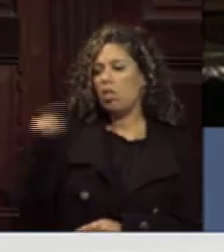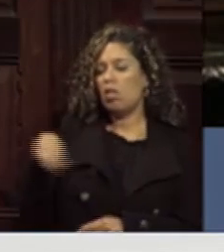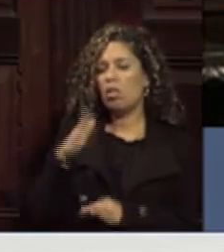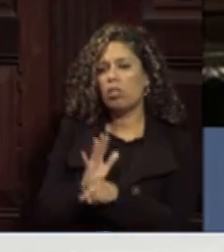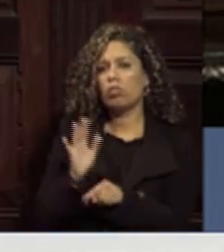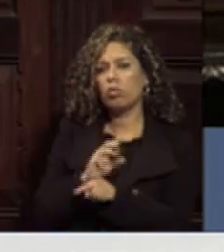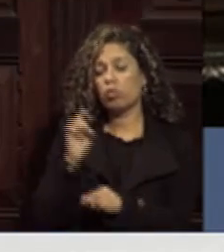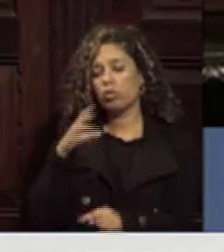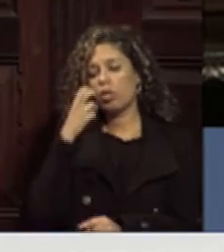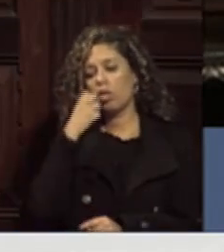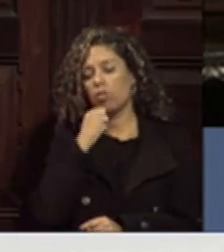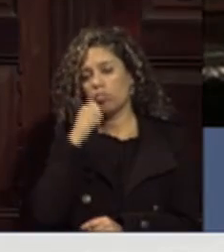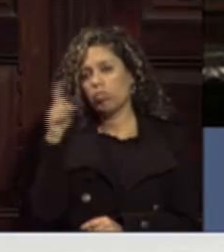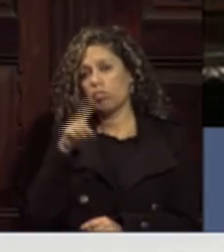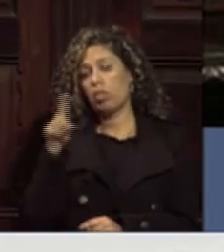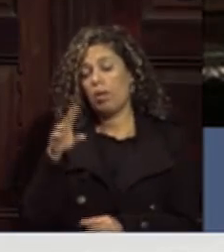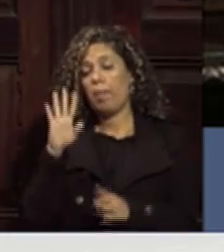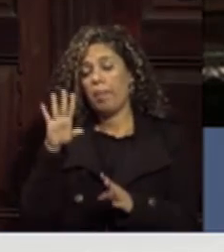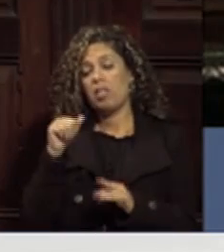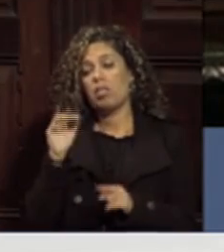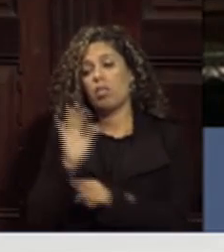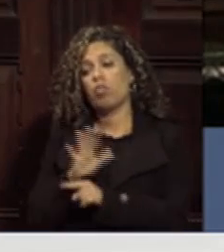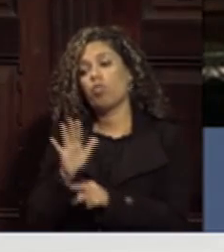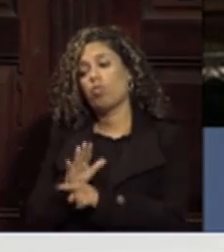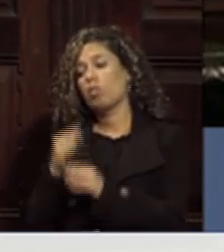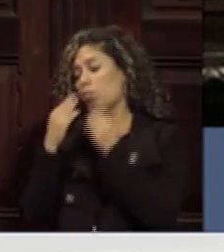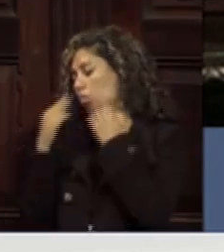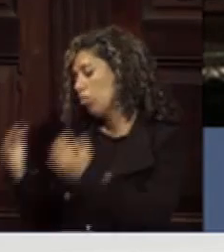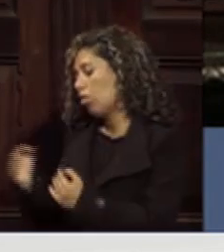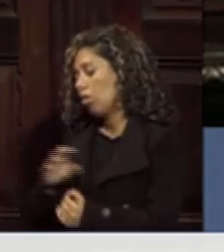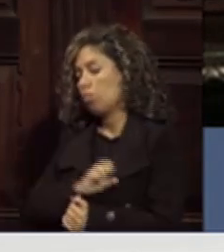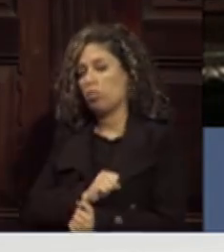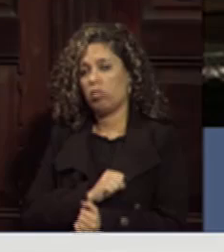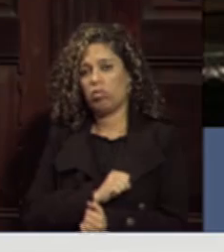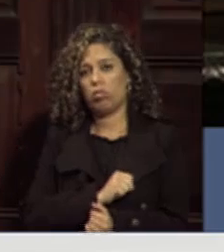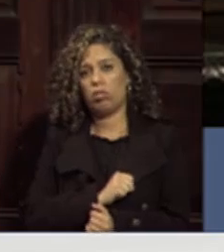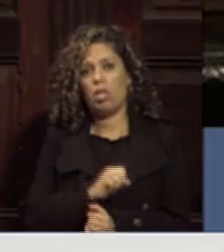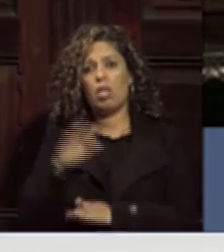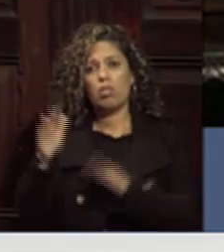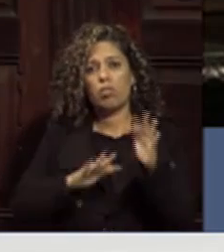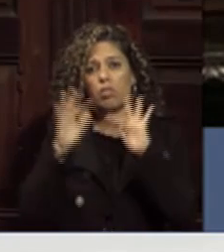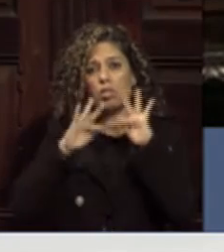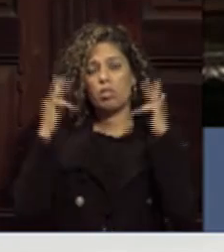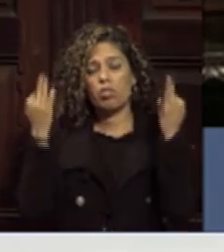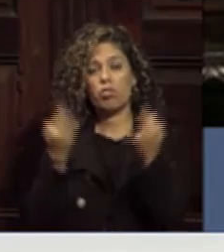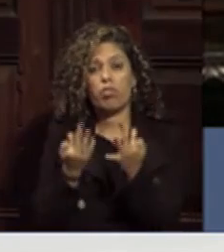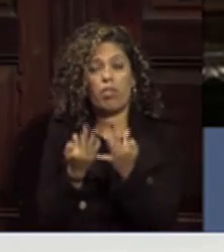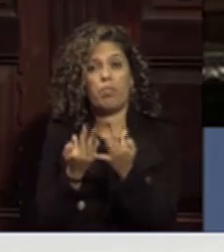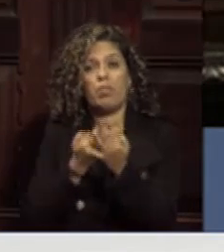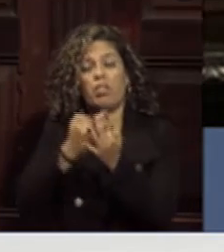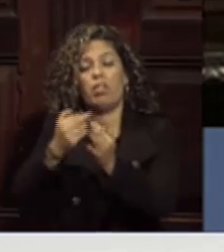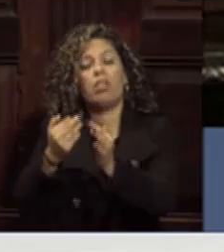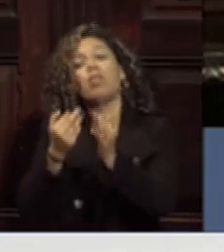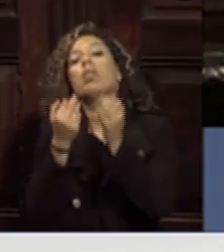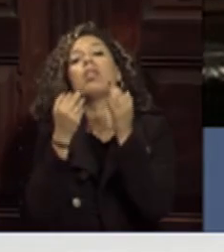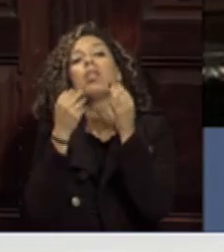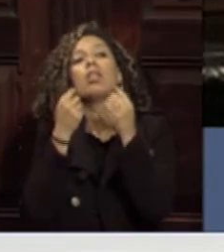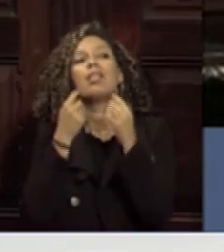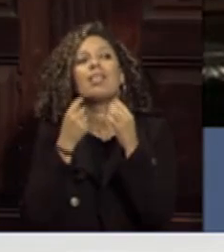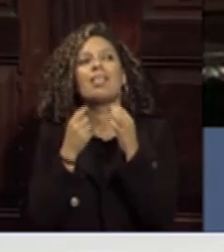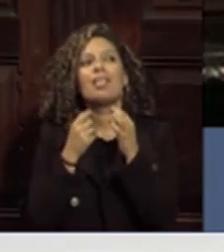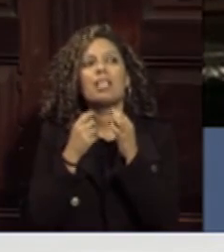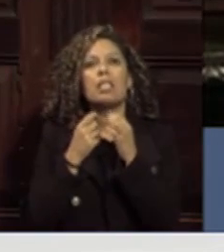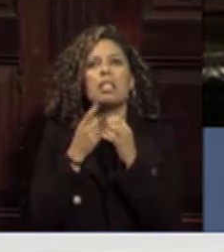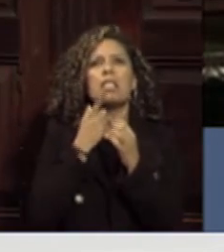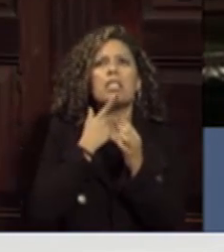do apadrinhamento afetivo que aprovamos aqui nessa casa. Famílias que ainda não estão preparadas para adoção, mas